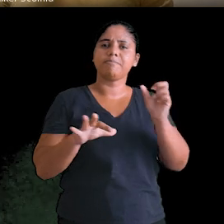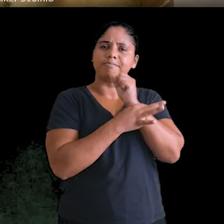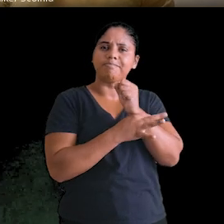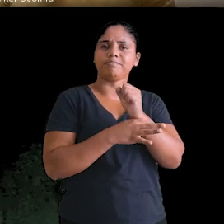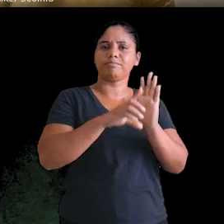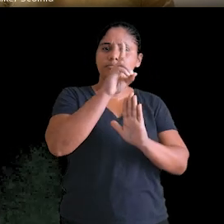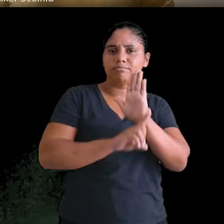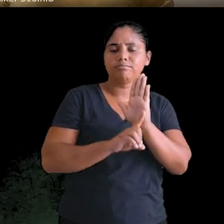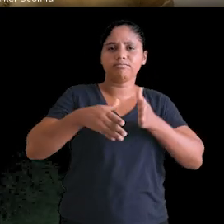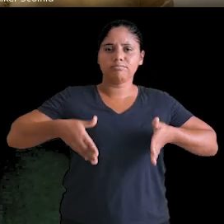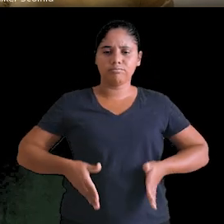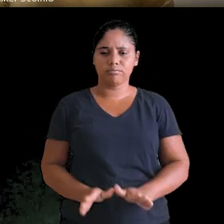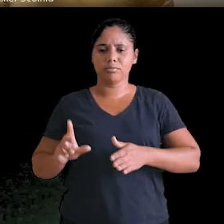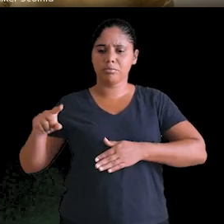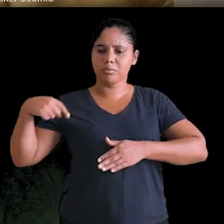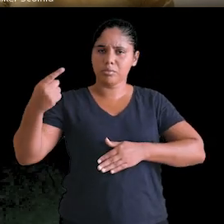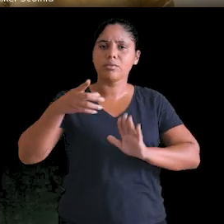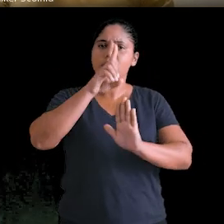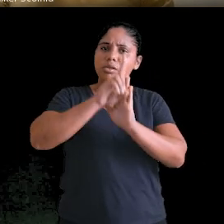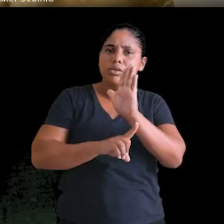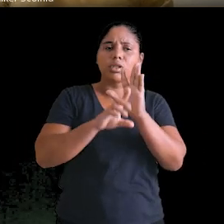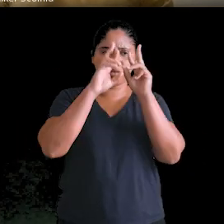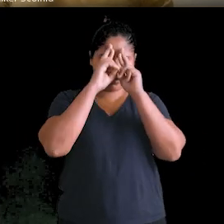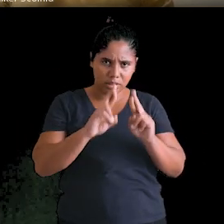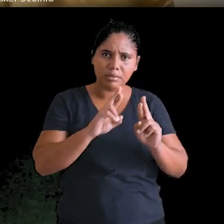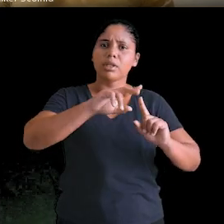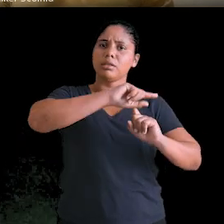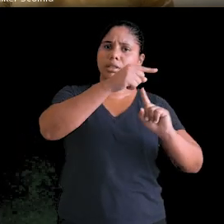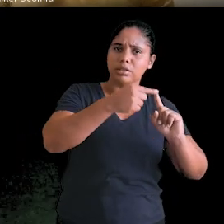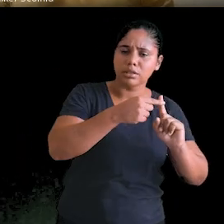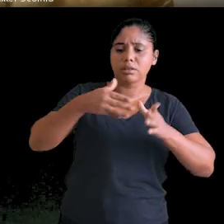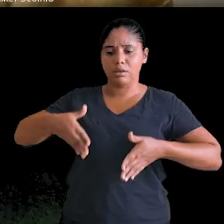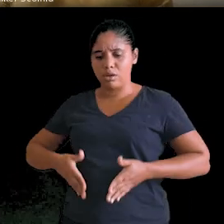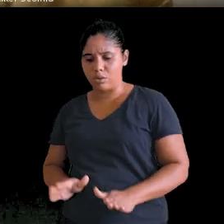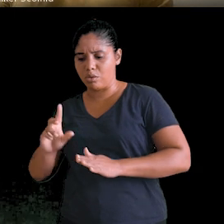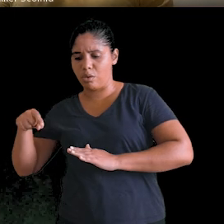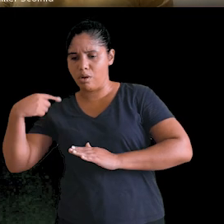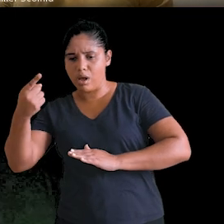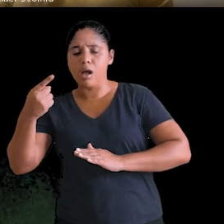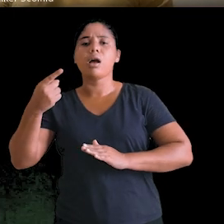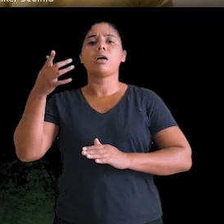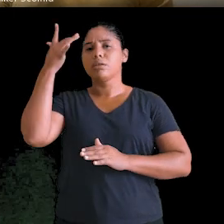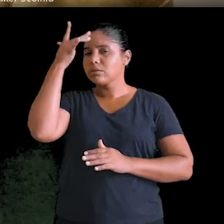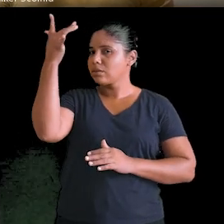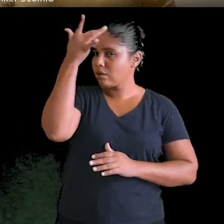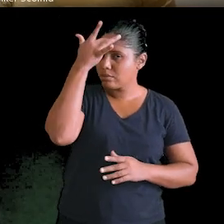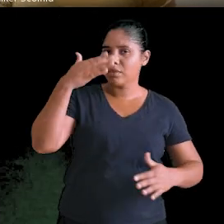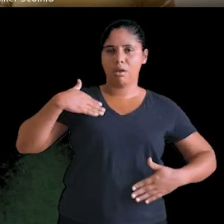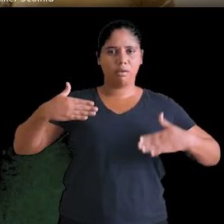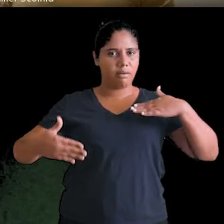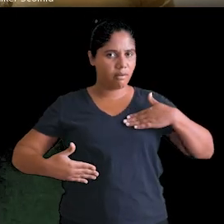né, que os homens trans devem ter seus direitos respeitados durante a gestação e no pós-parto, com acompanhamento da saúde mental e